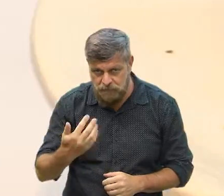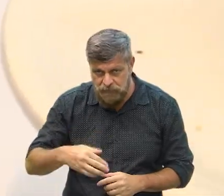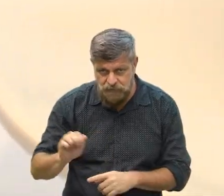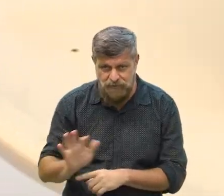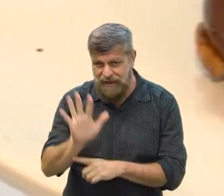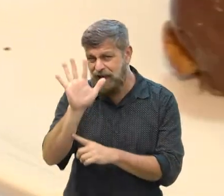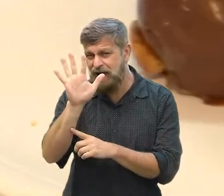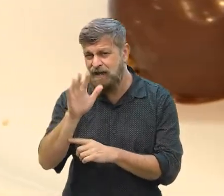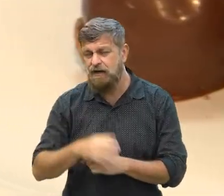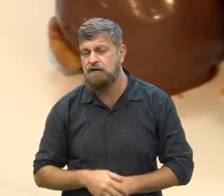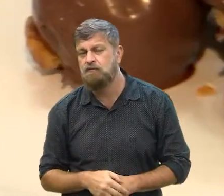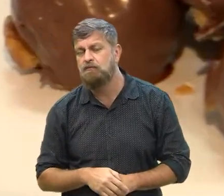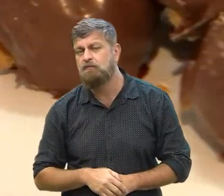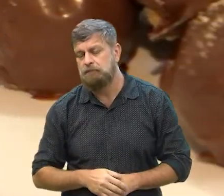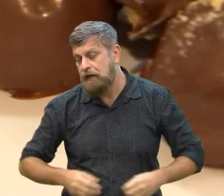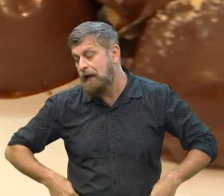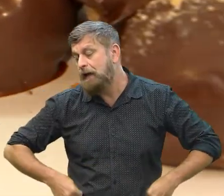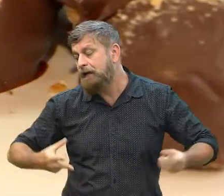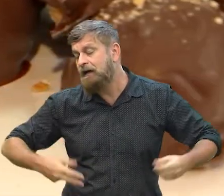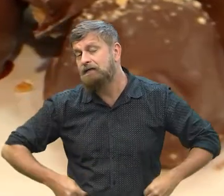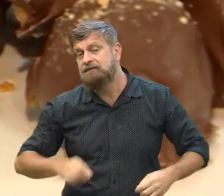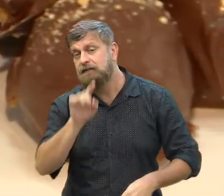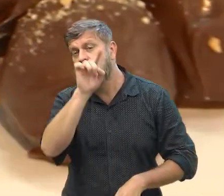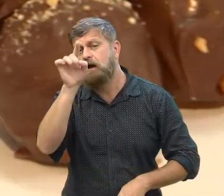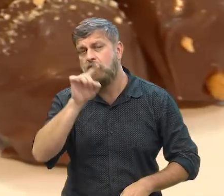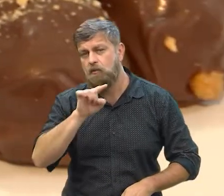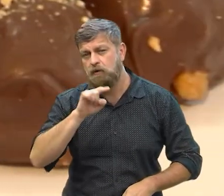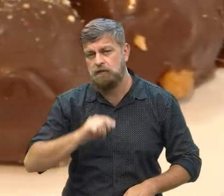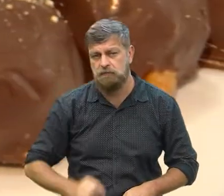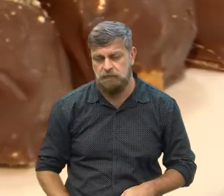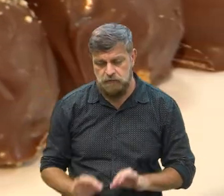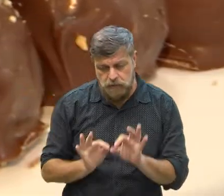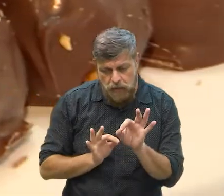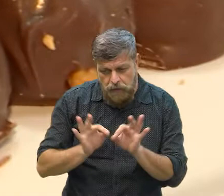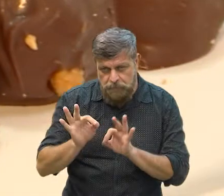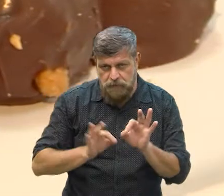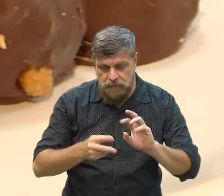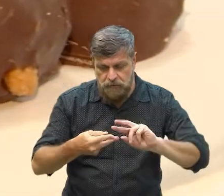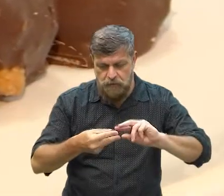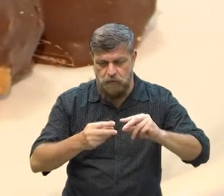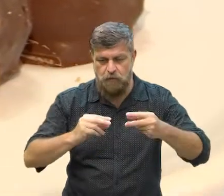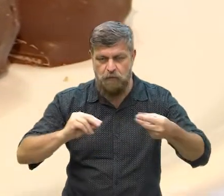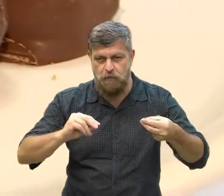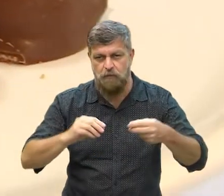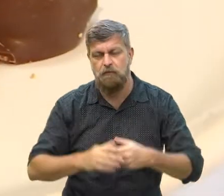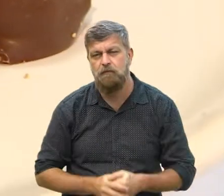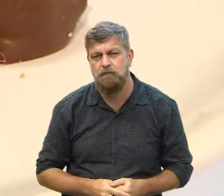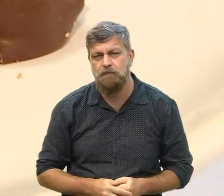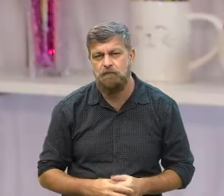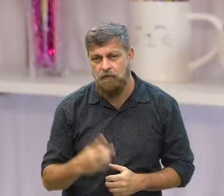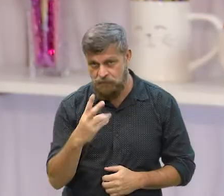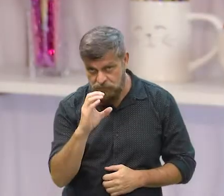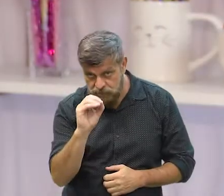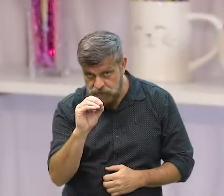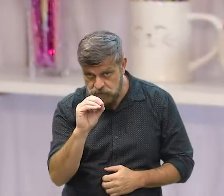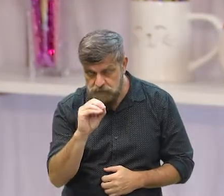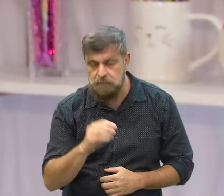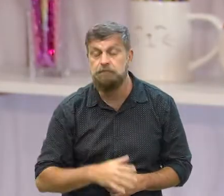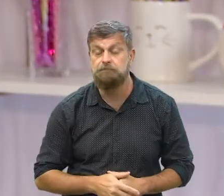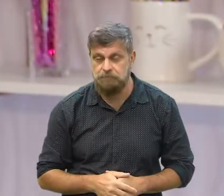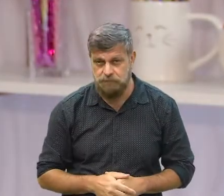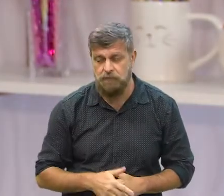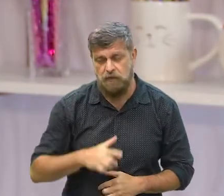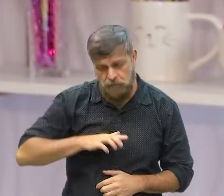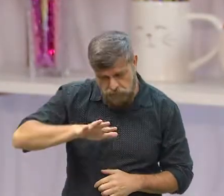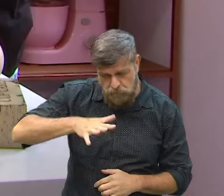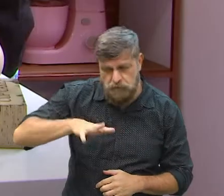Não. Aproximadamente ali, quanto que a gente vai gastar para fazer a nossa receita rende ali 20 porções, né? 20 porções,